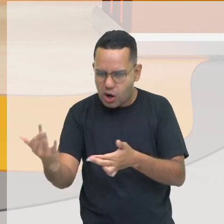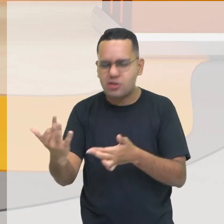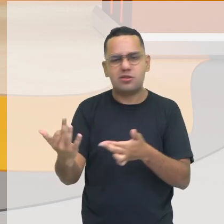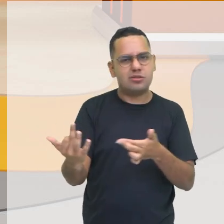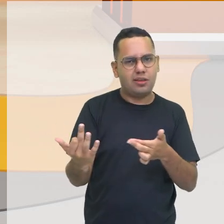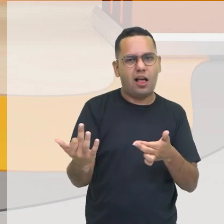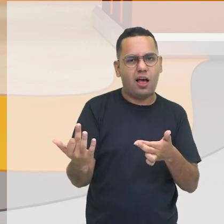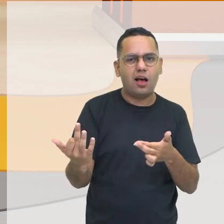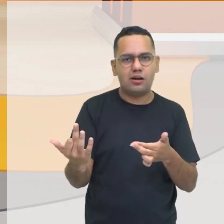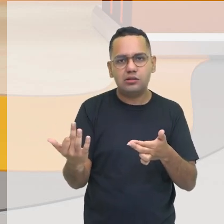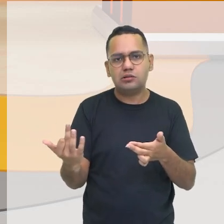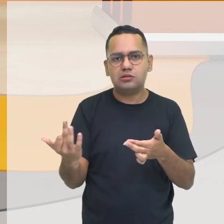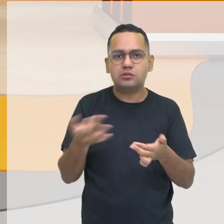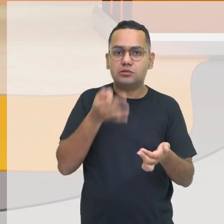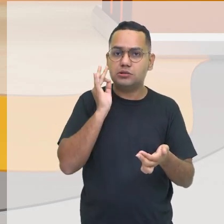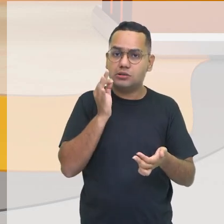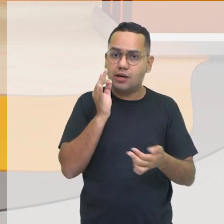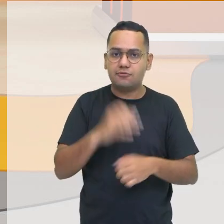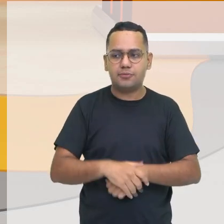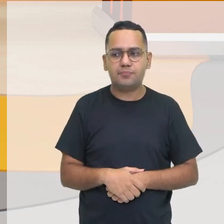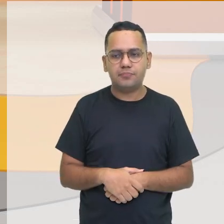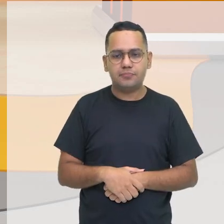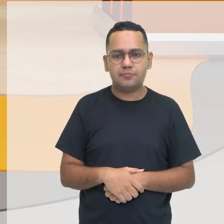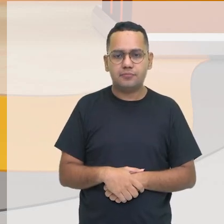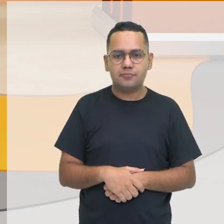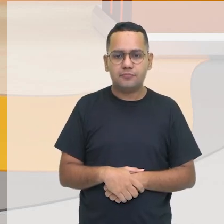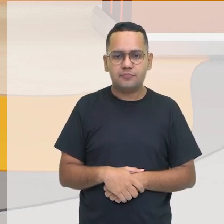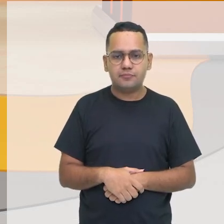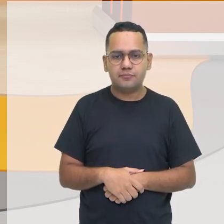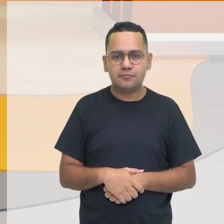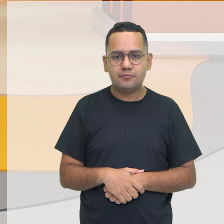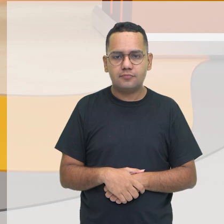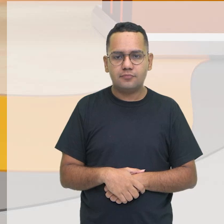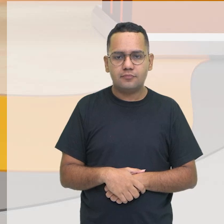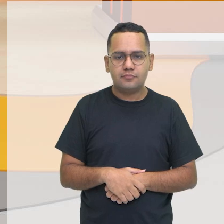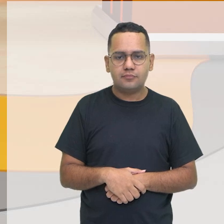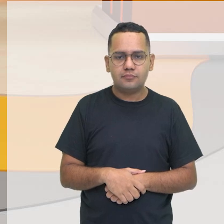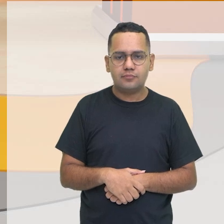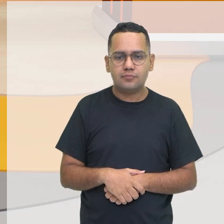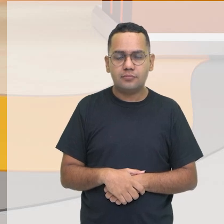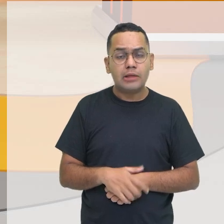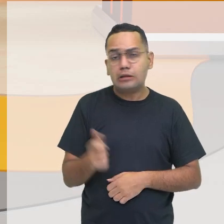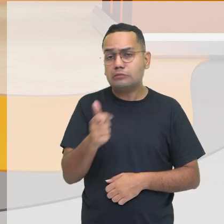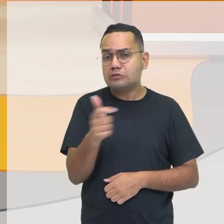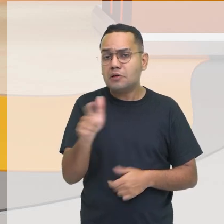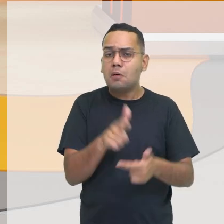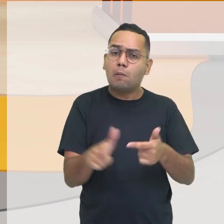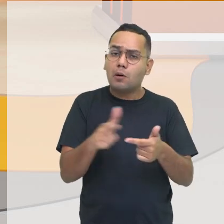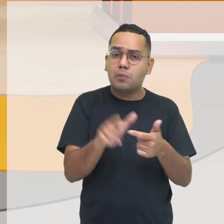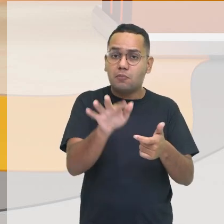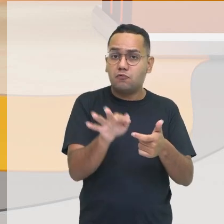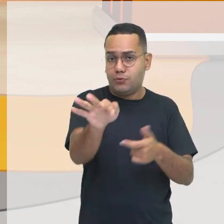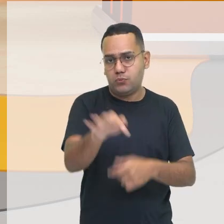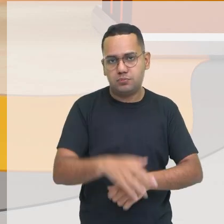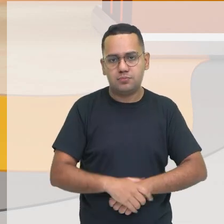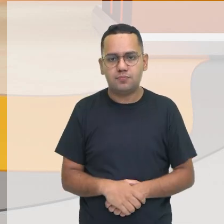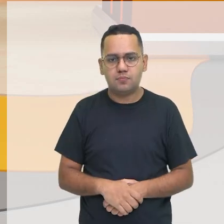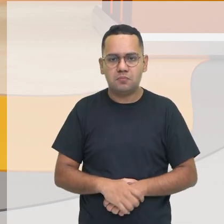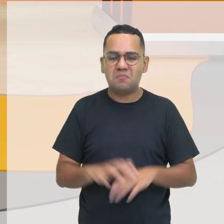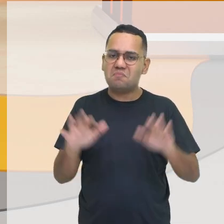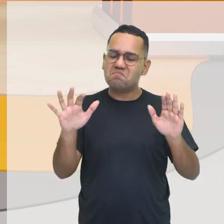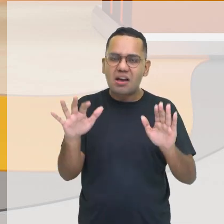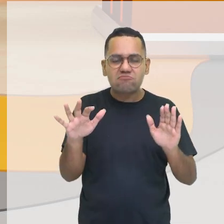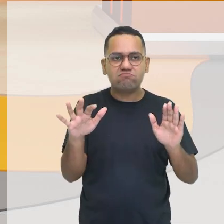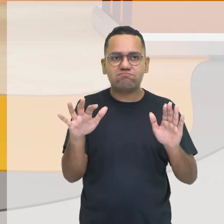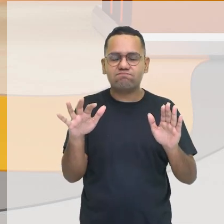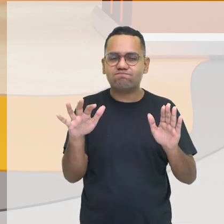de café dos grandes produtores rurais para que não houvesse ali um problema econômico maior.